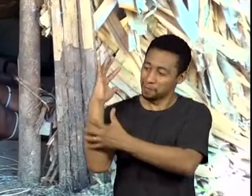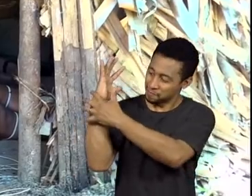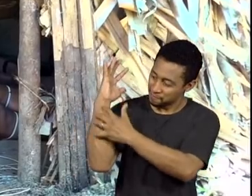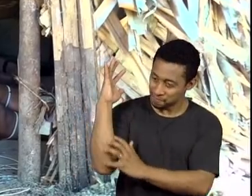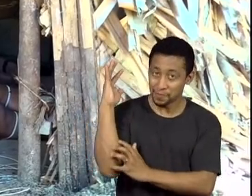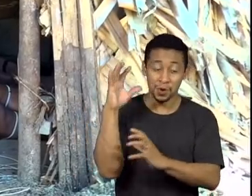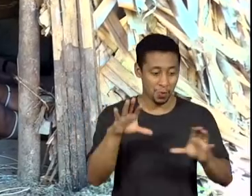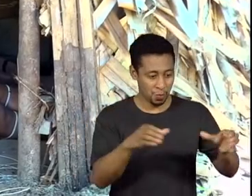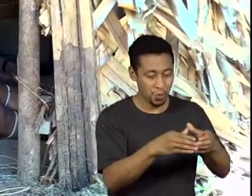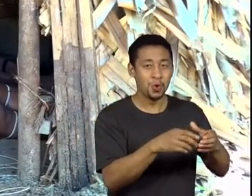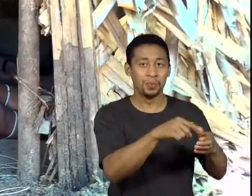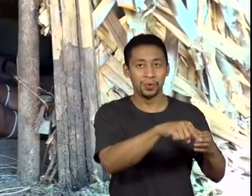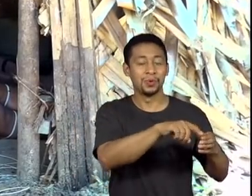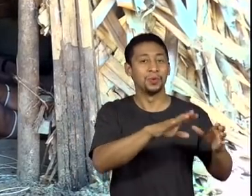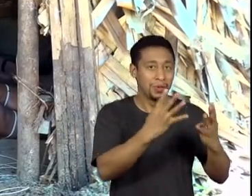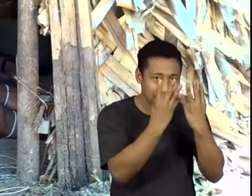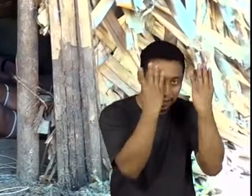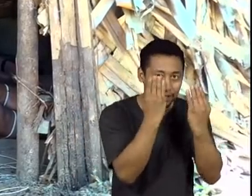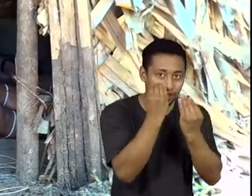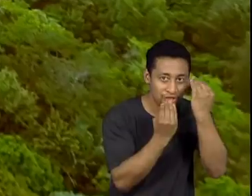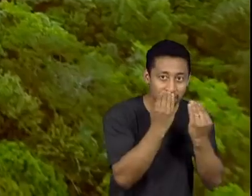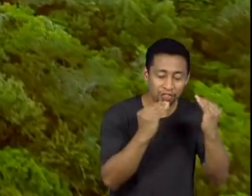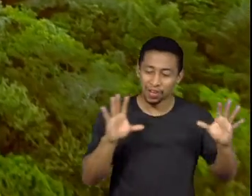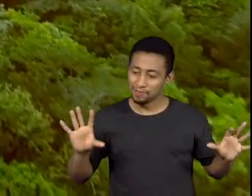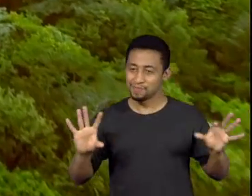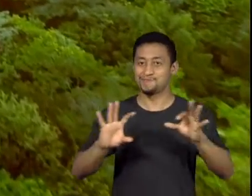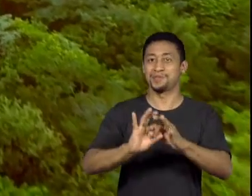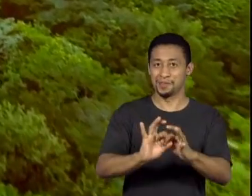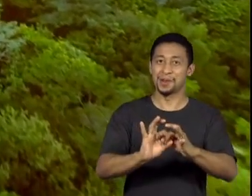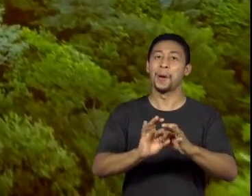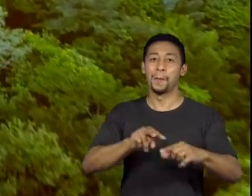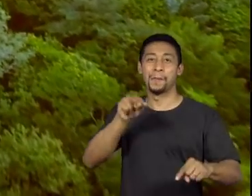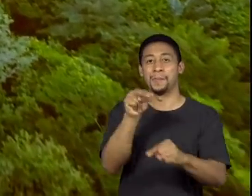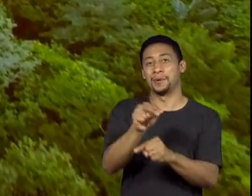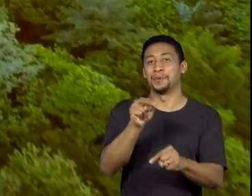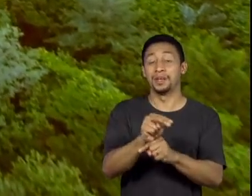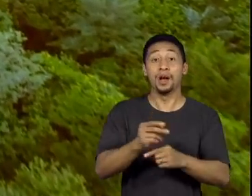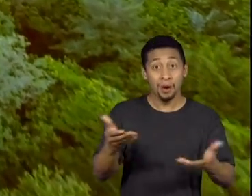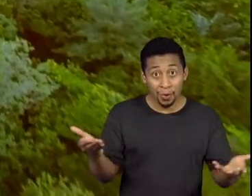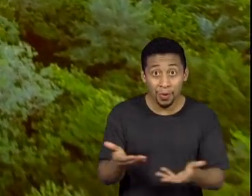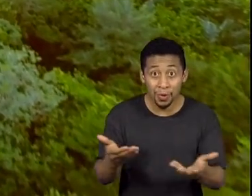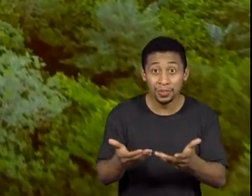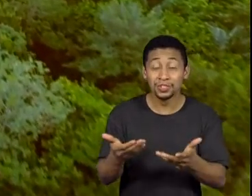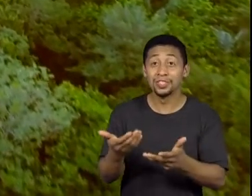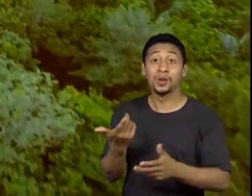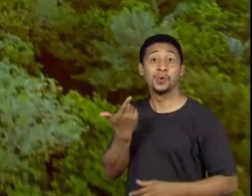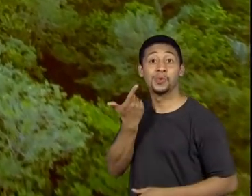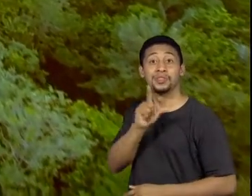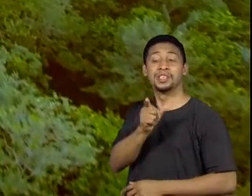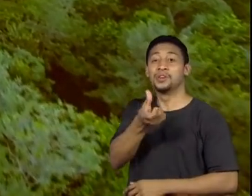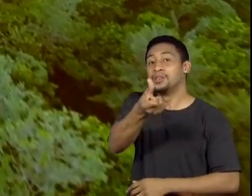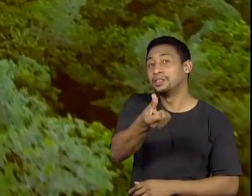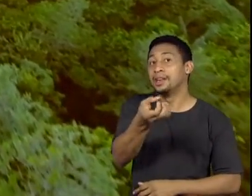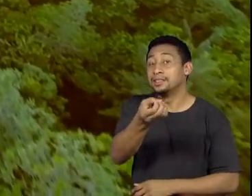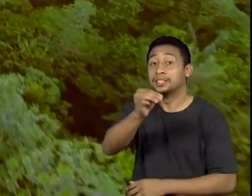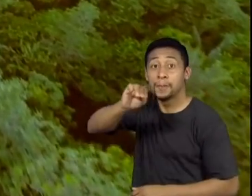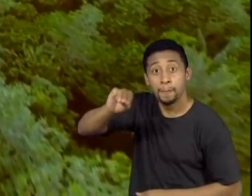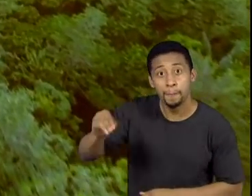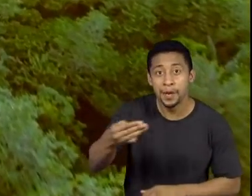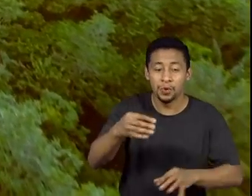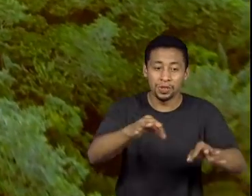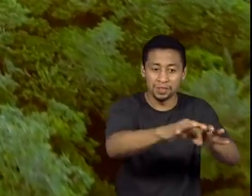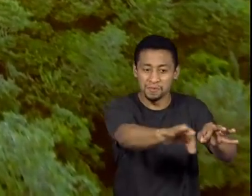como os indígenas. Hoje a gente chega com cerca de 60 milhões de hectares de floresta, né,